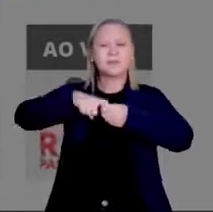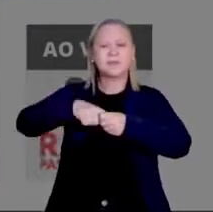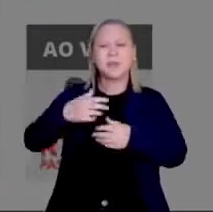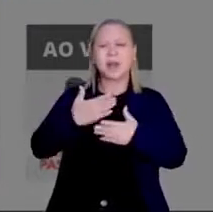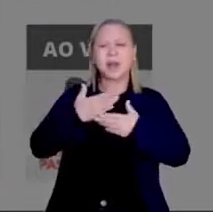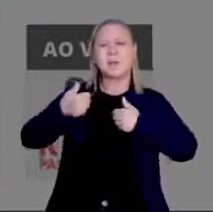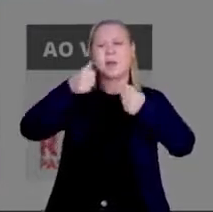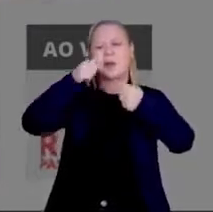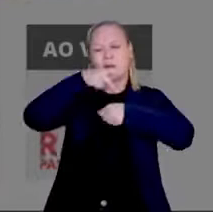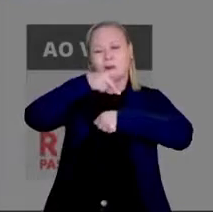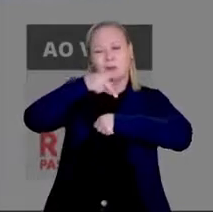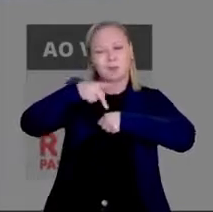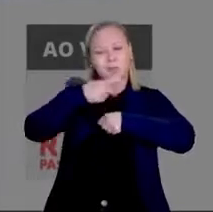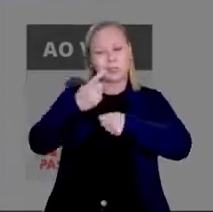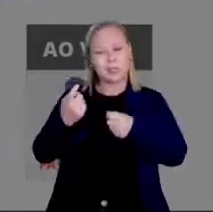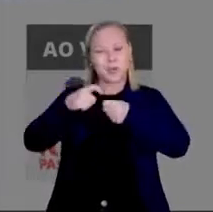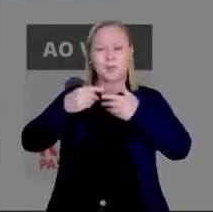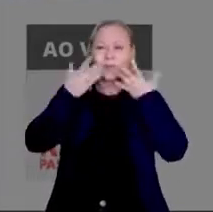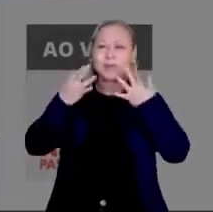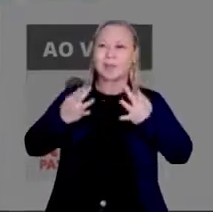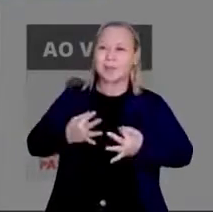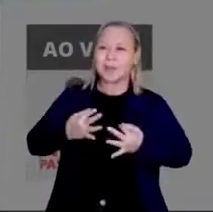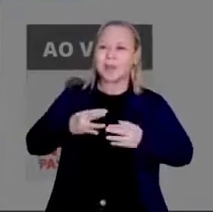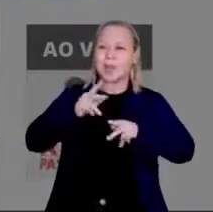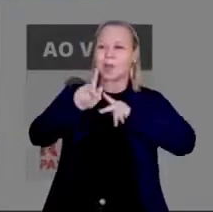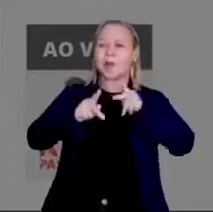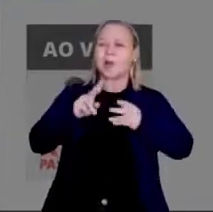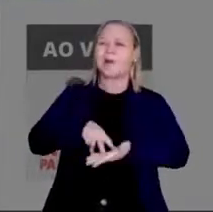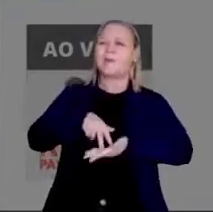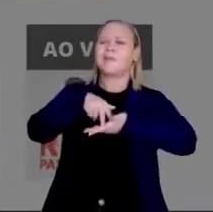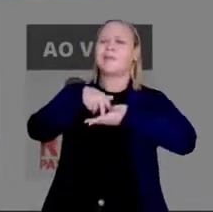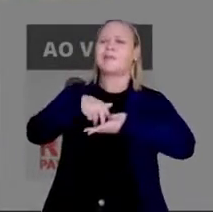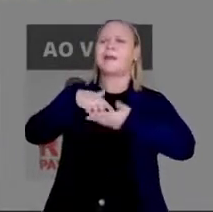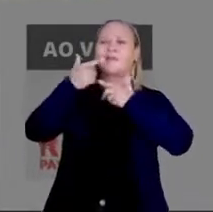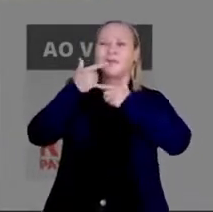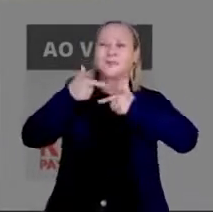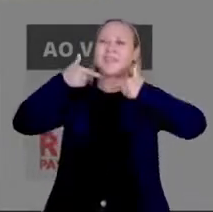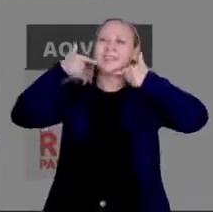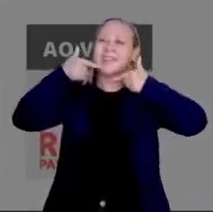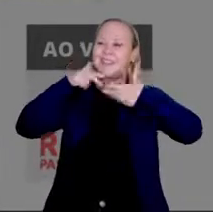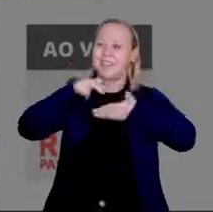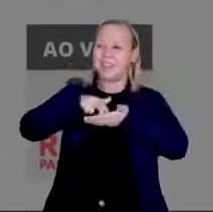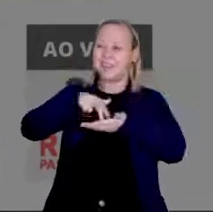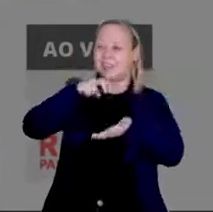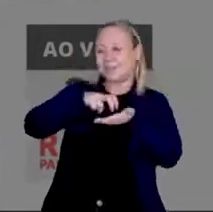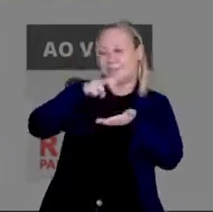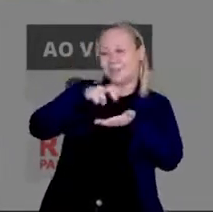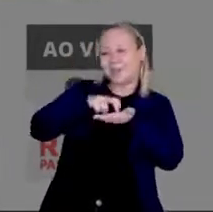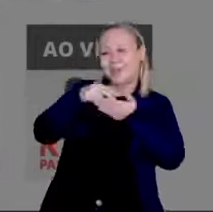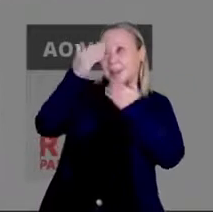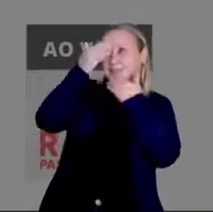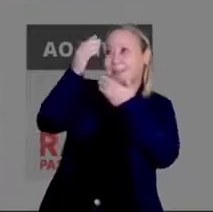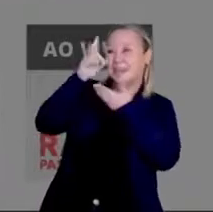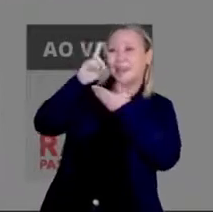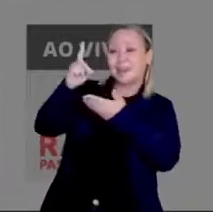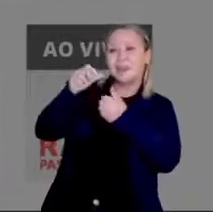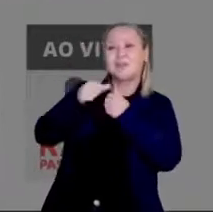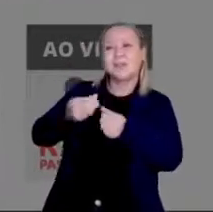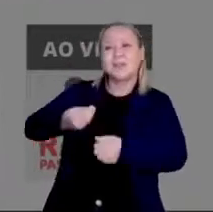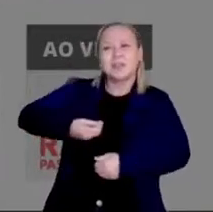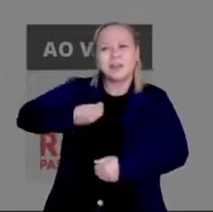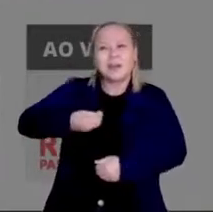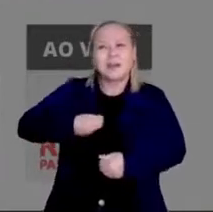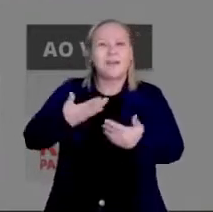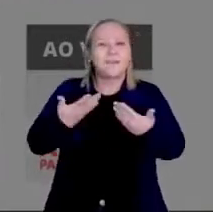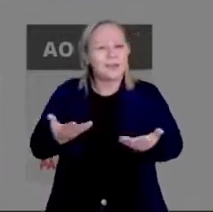Será um prazer, presidente. E já encerrando aqui a minha participação, eu volto e quero um compromisso do senhor, porque